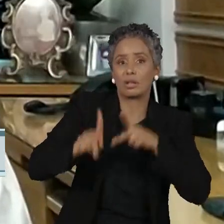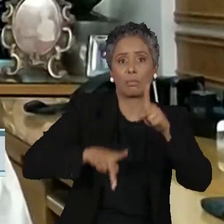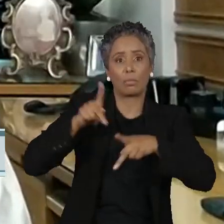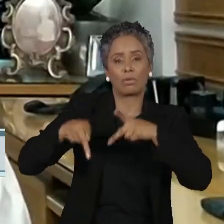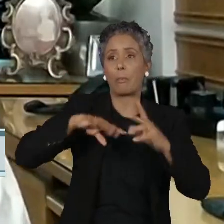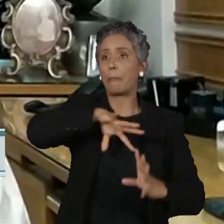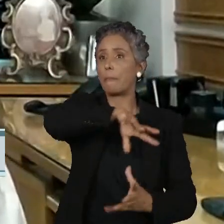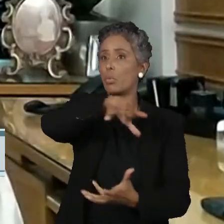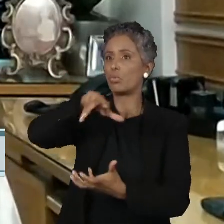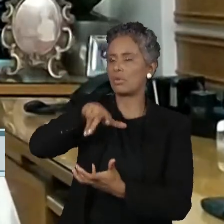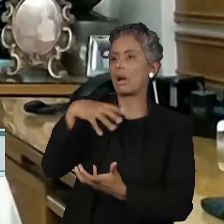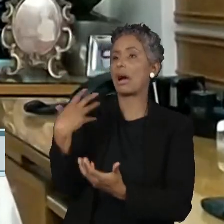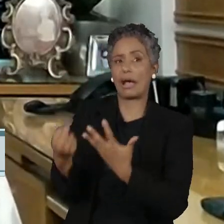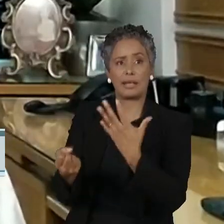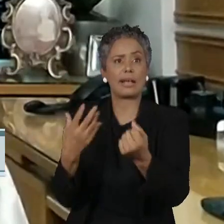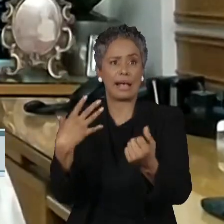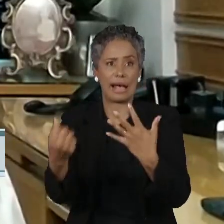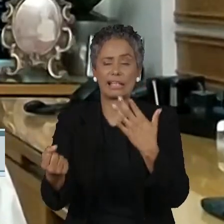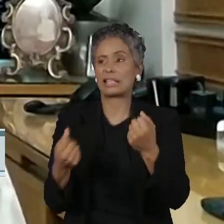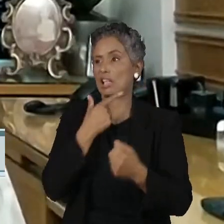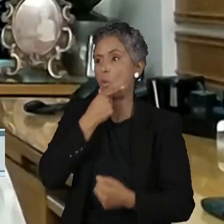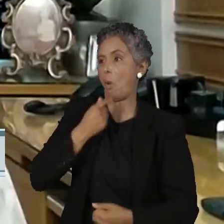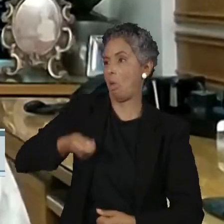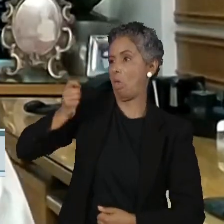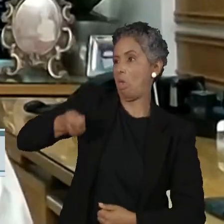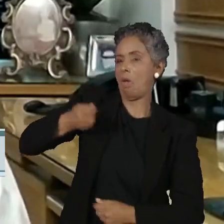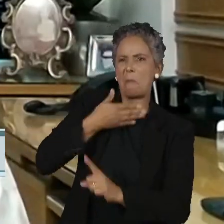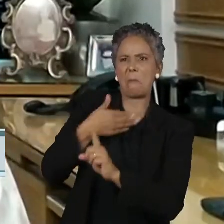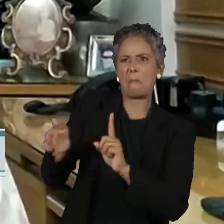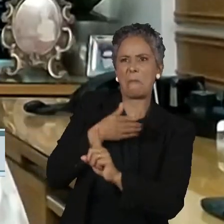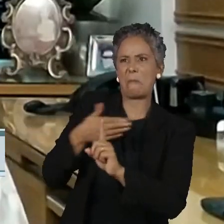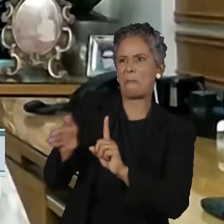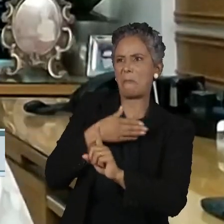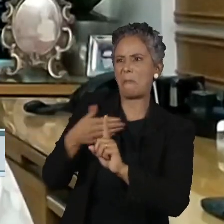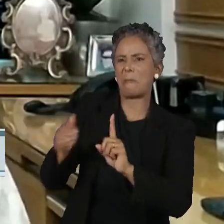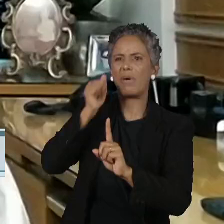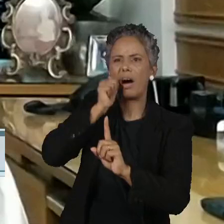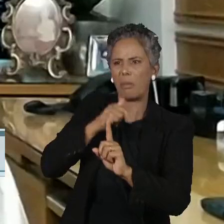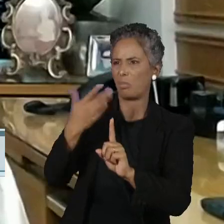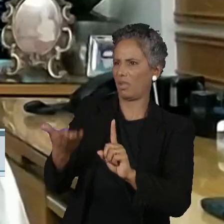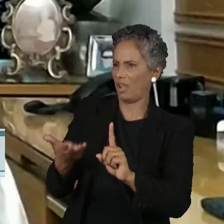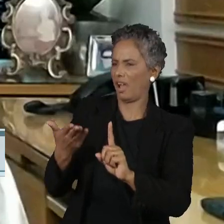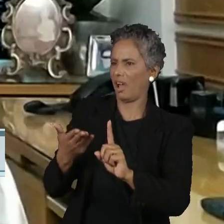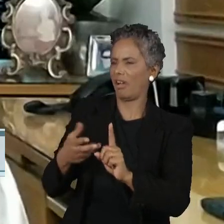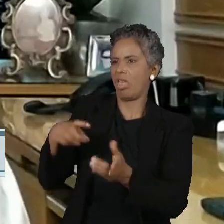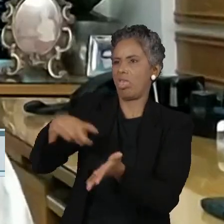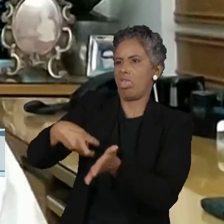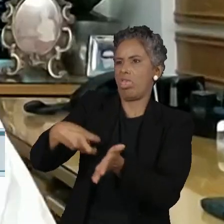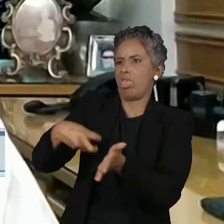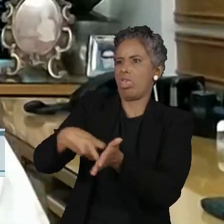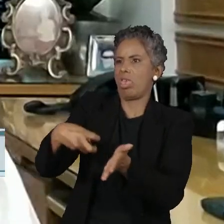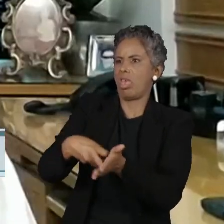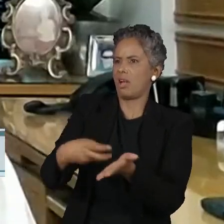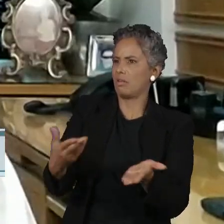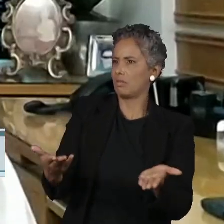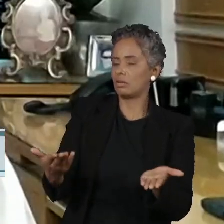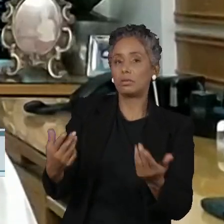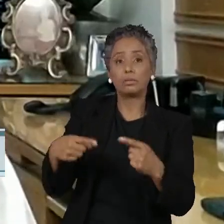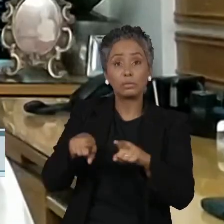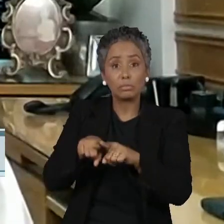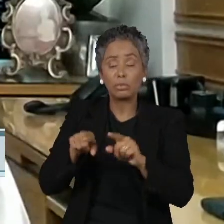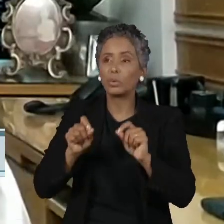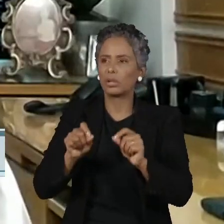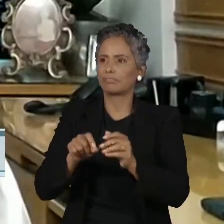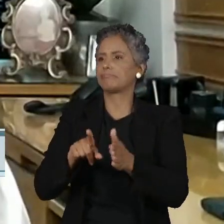mundial aceitando que o homem bata na sua mulher, que ele aplique castigos. E aí vem essa onda